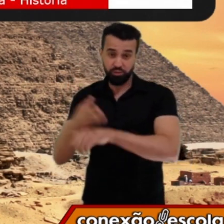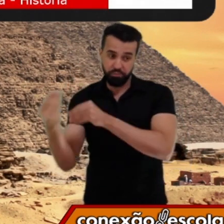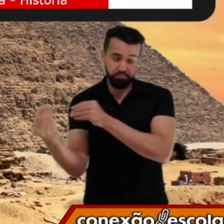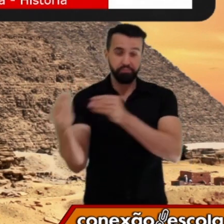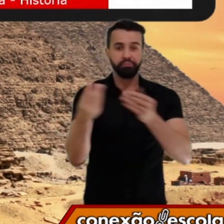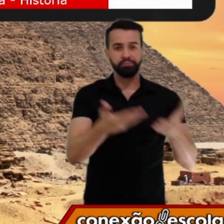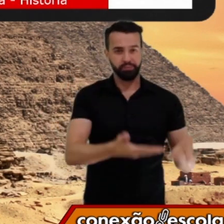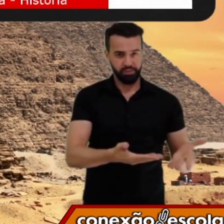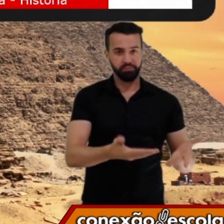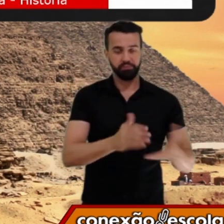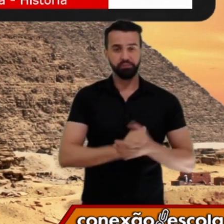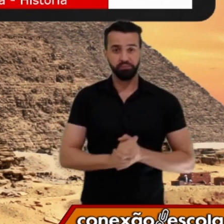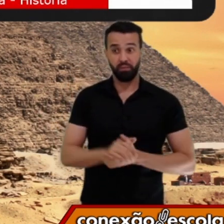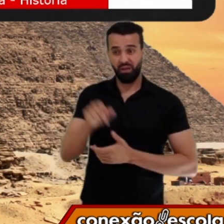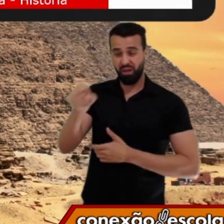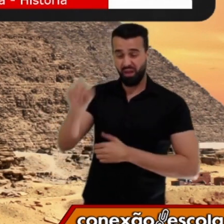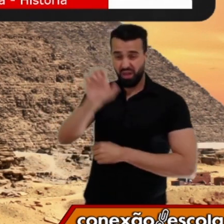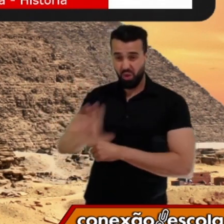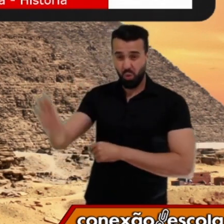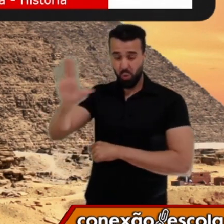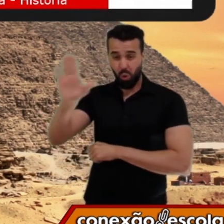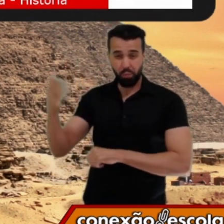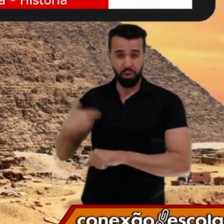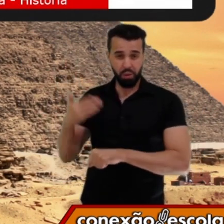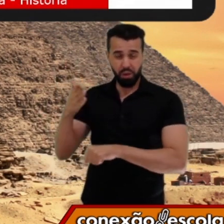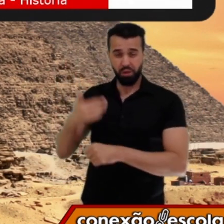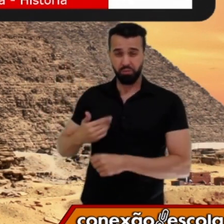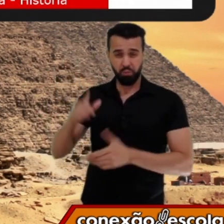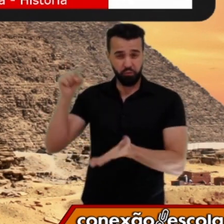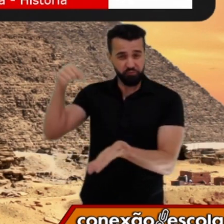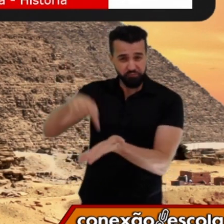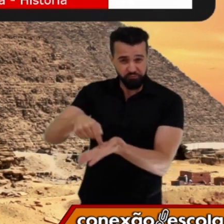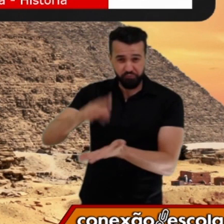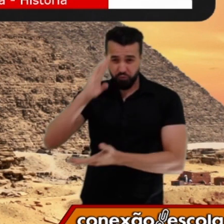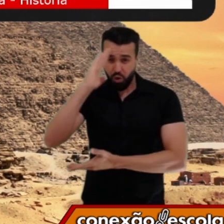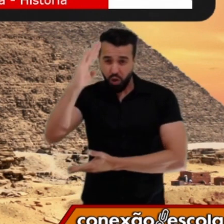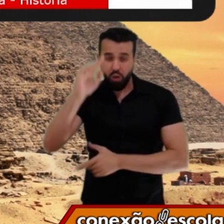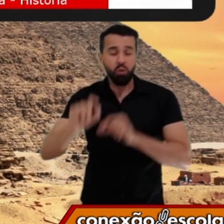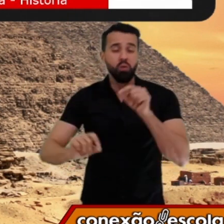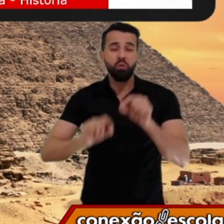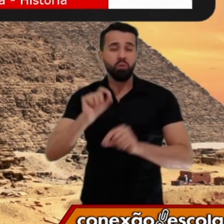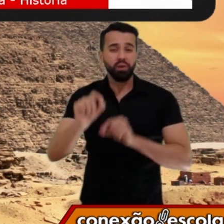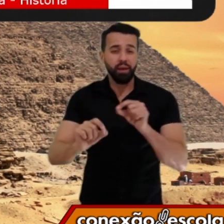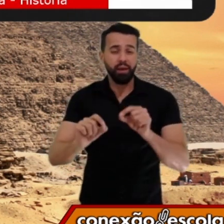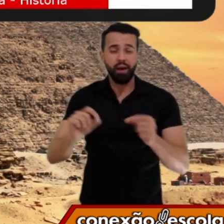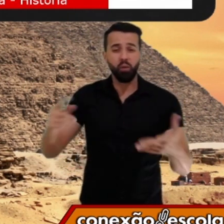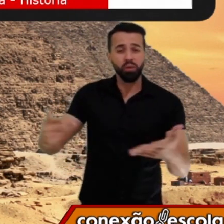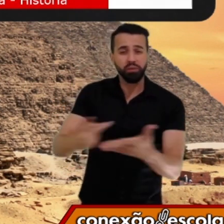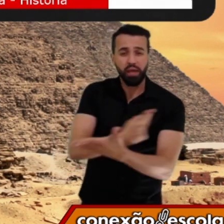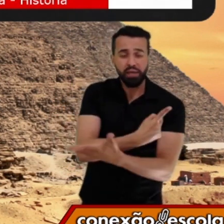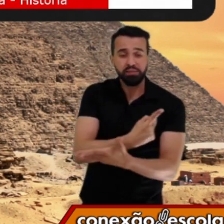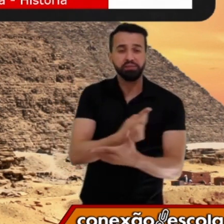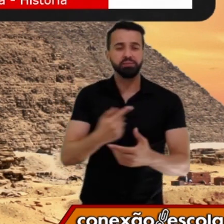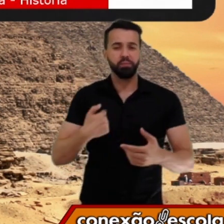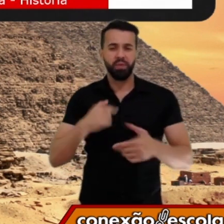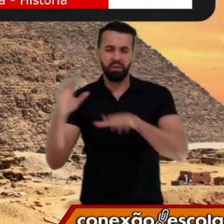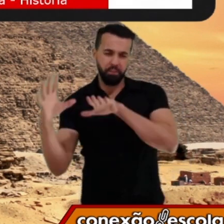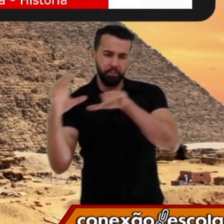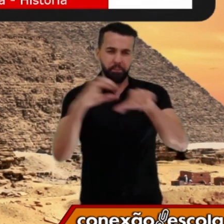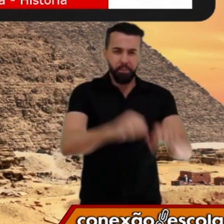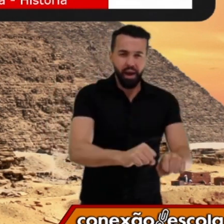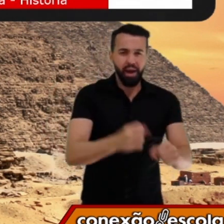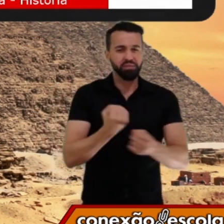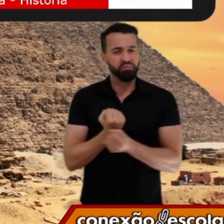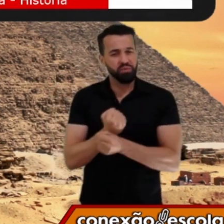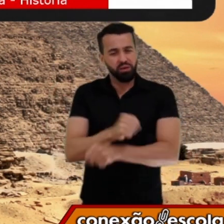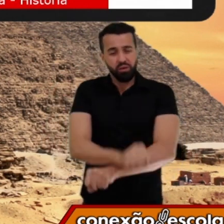Esse eurocentrismo, então, gera a colonização, que consequentemente também gera e vai gerar a escravização de